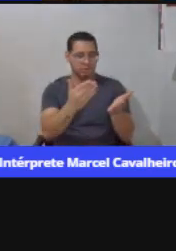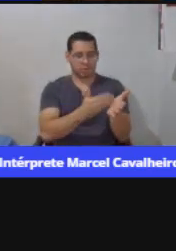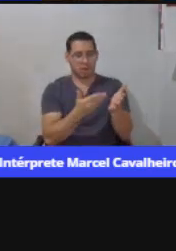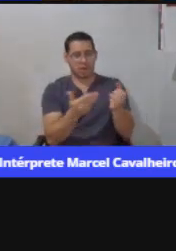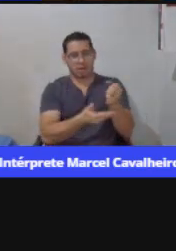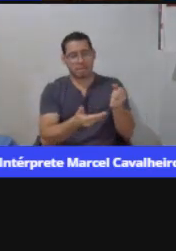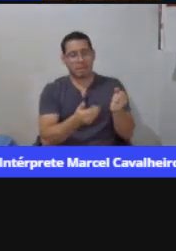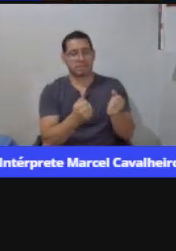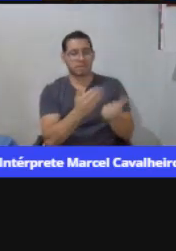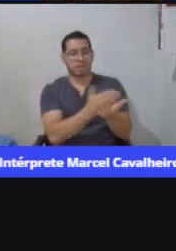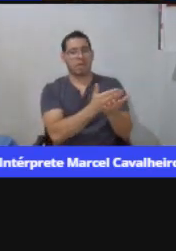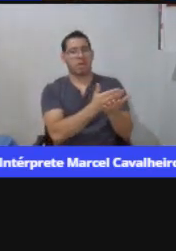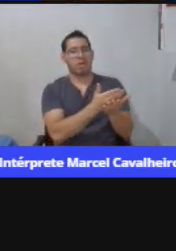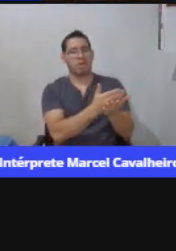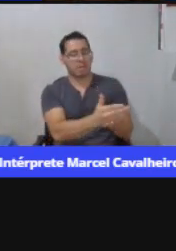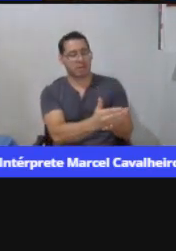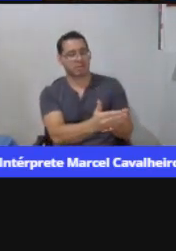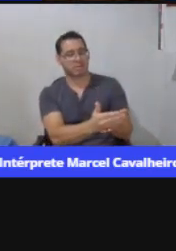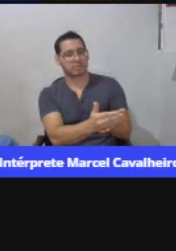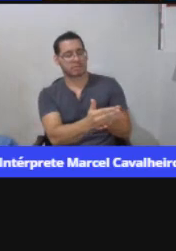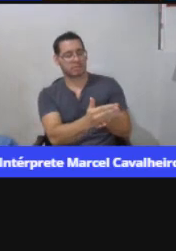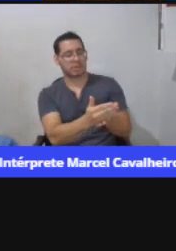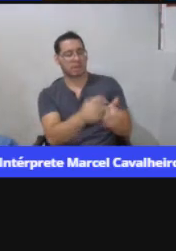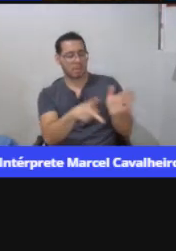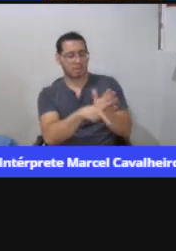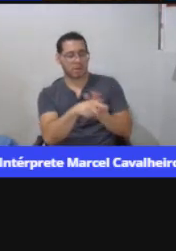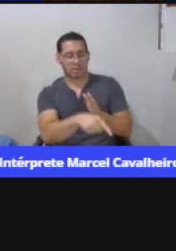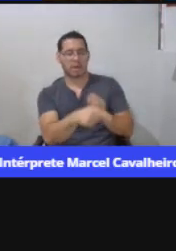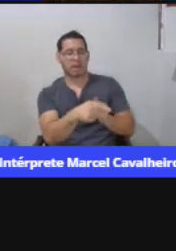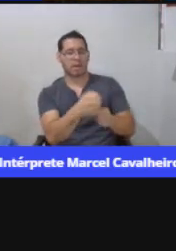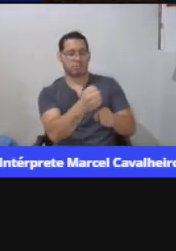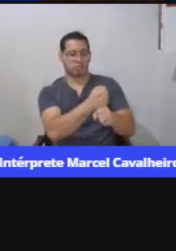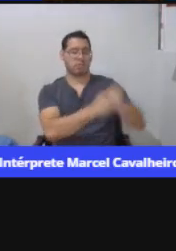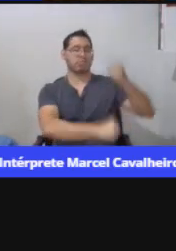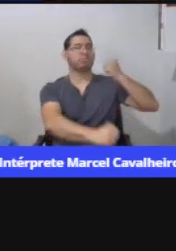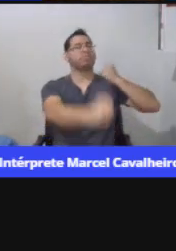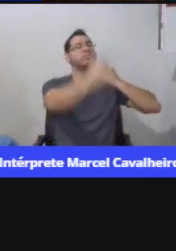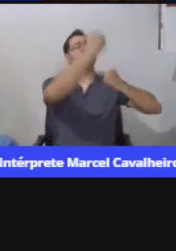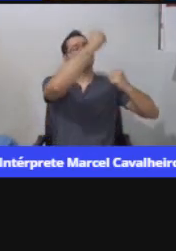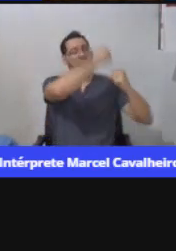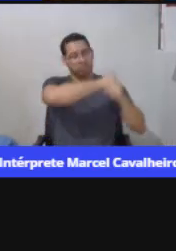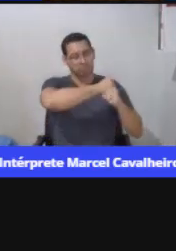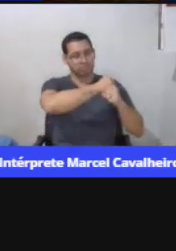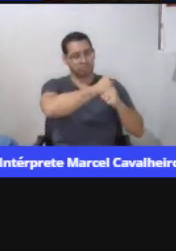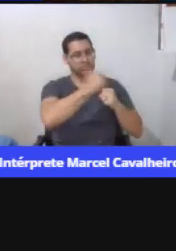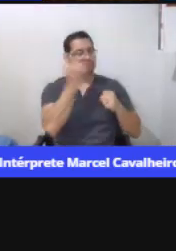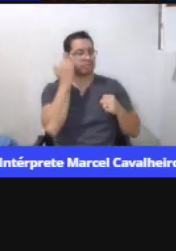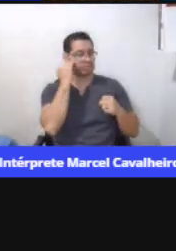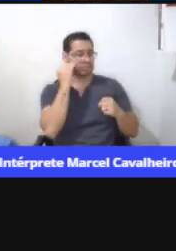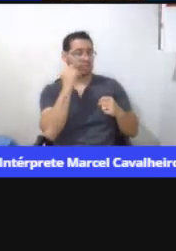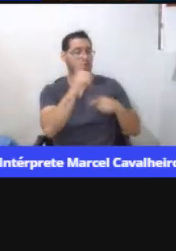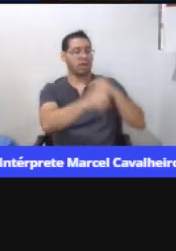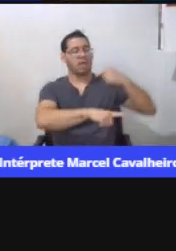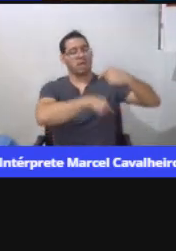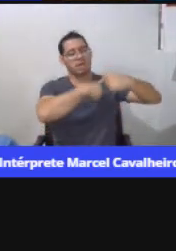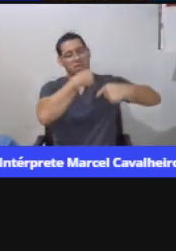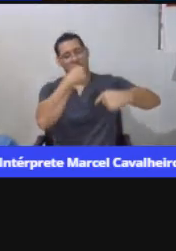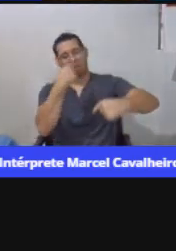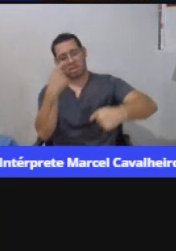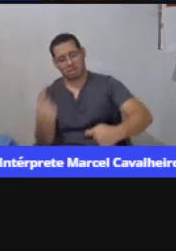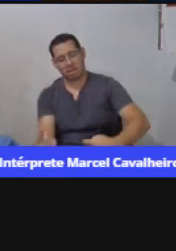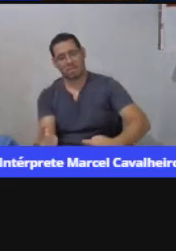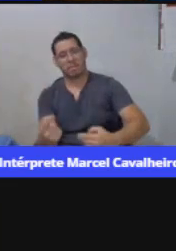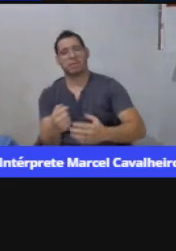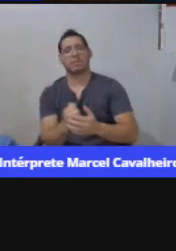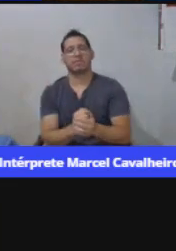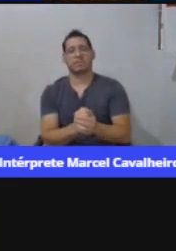com a habilidade indicada do ano anterior, ali no caso do segundo aninho, né? São essas atividades. Depois nós vamos passar para a